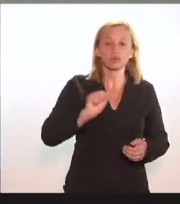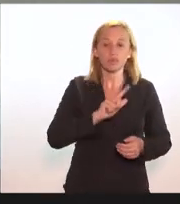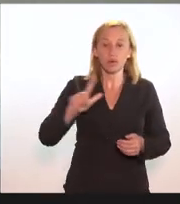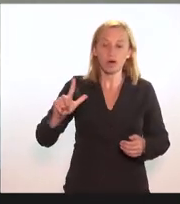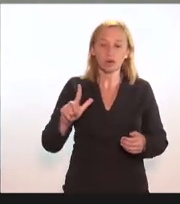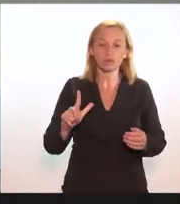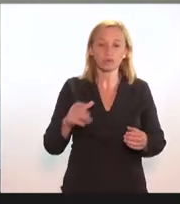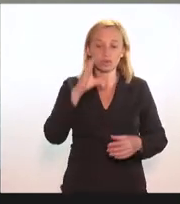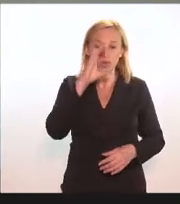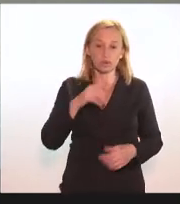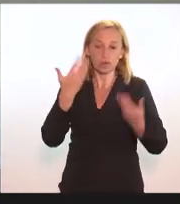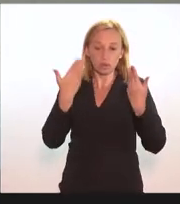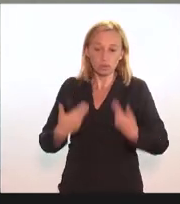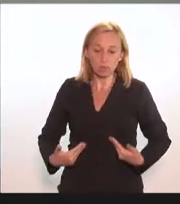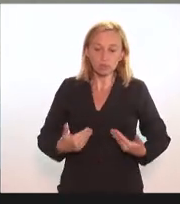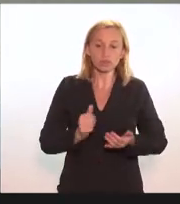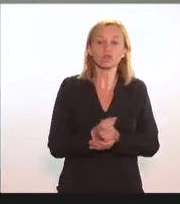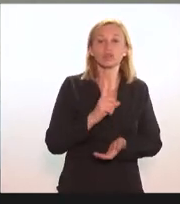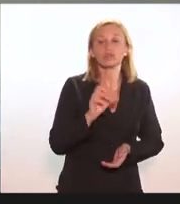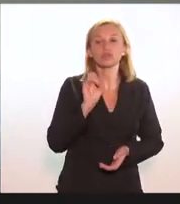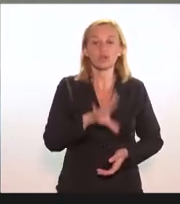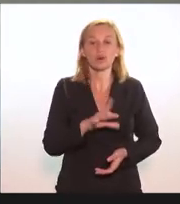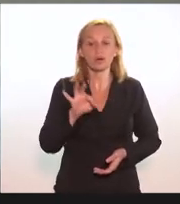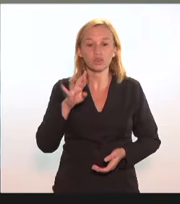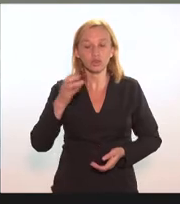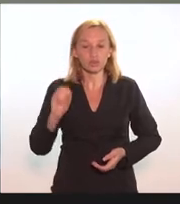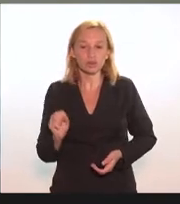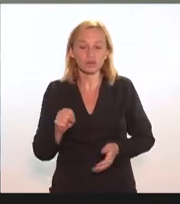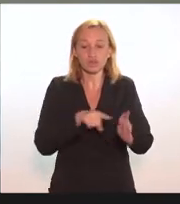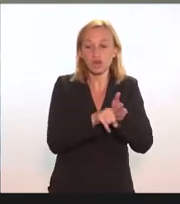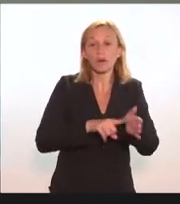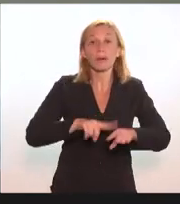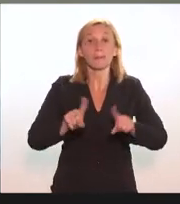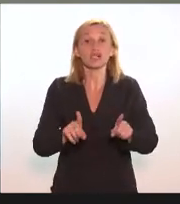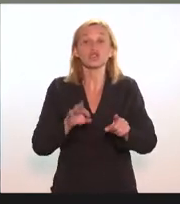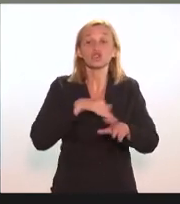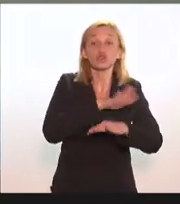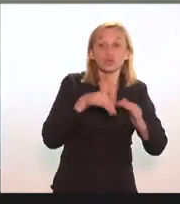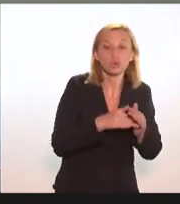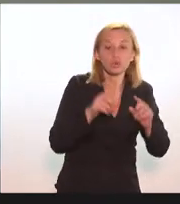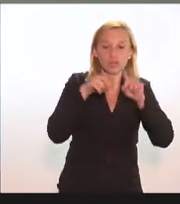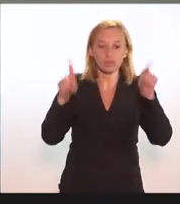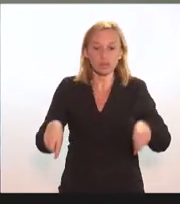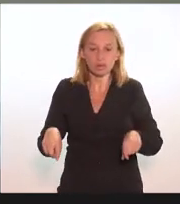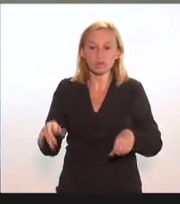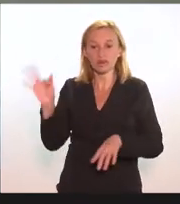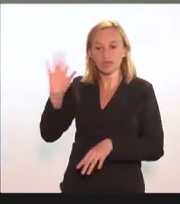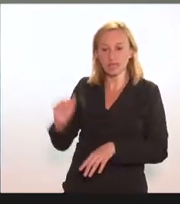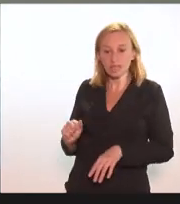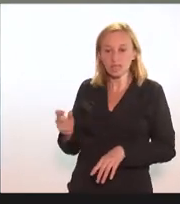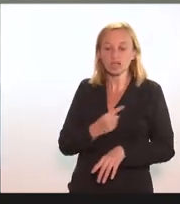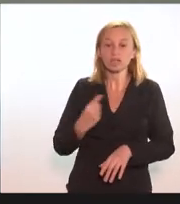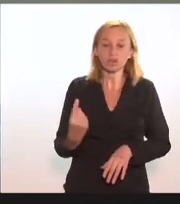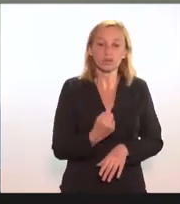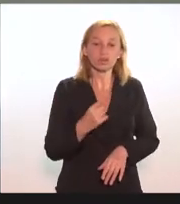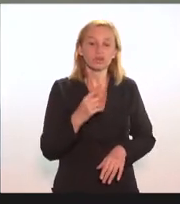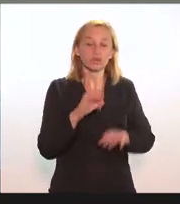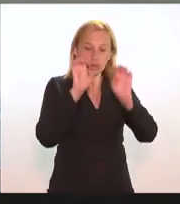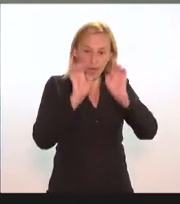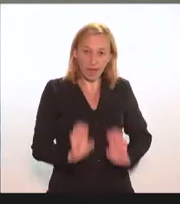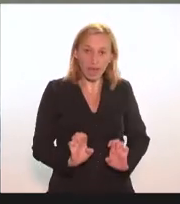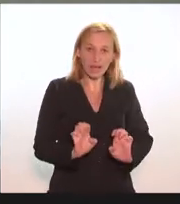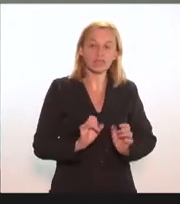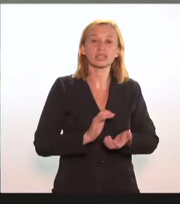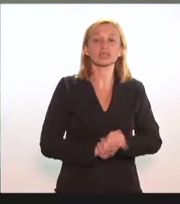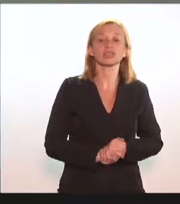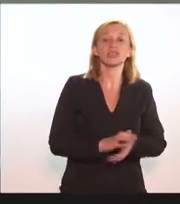na Secretaria de Fazenda, não só para os auditores fiscais, mas para todos os servidores da Fazenda, manuais de conduta ética e de conduta